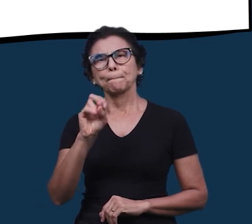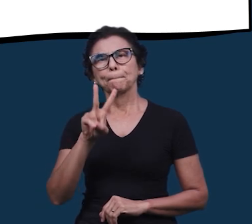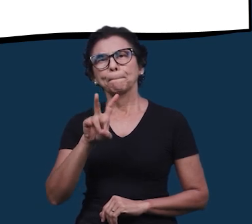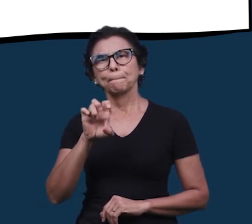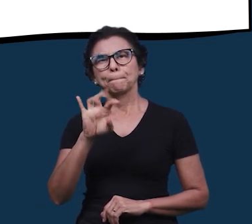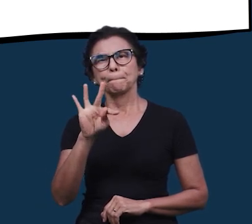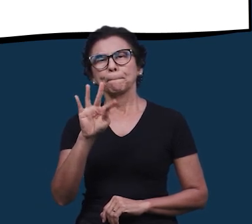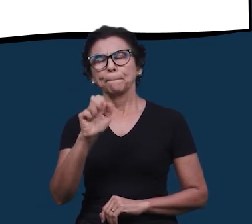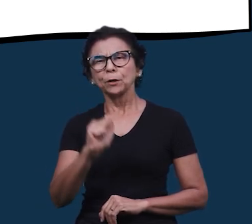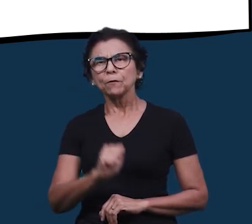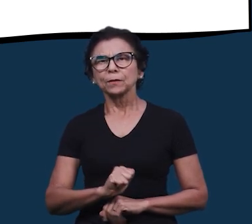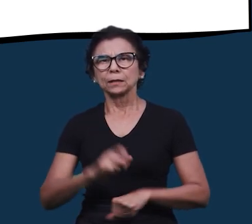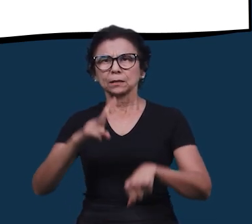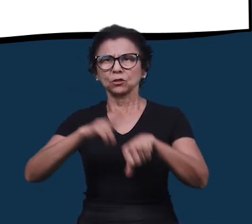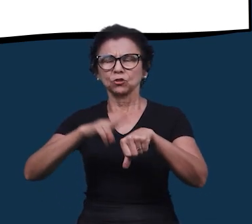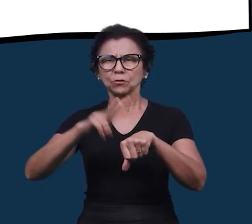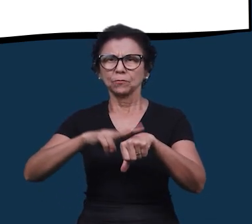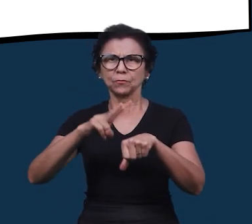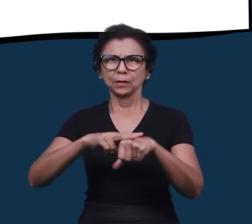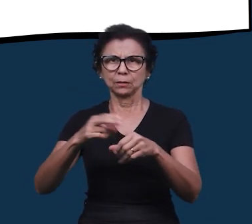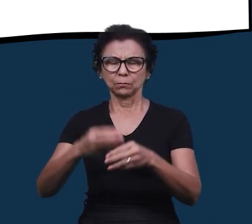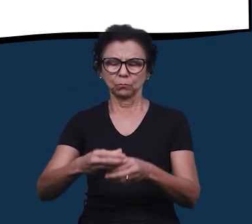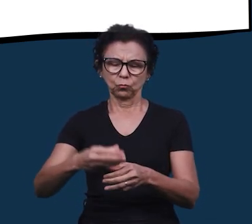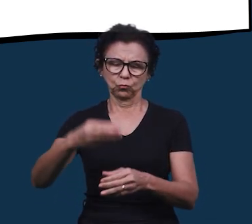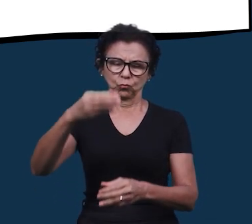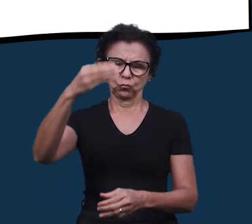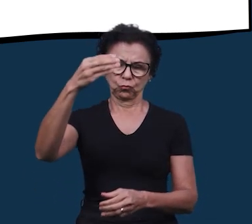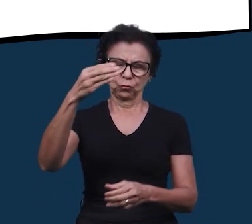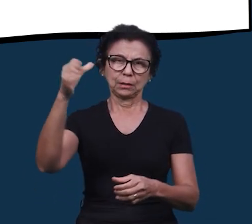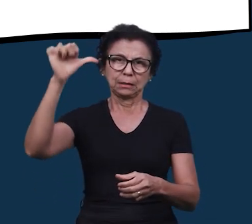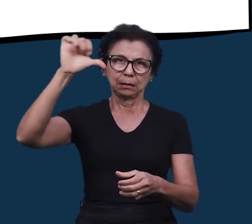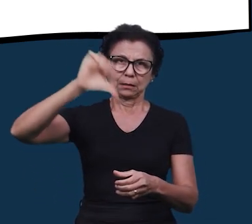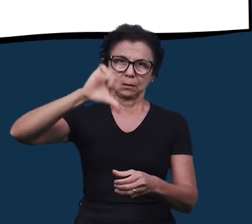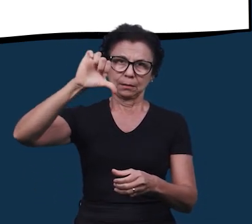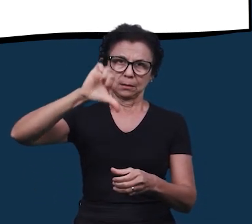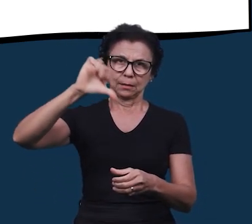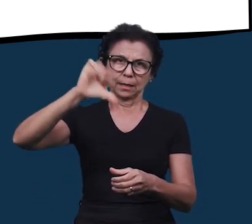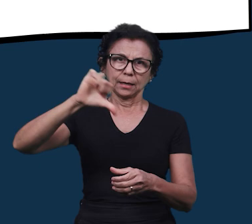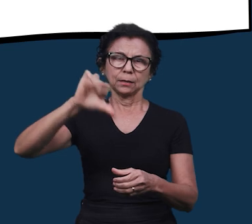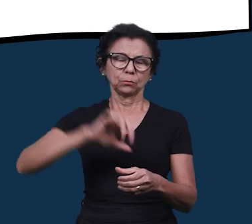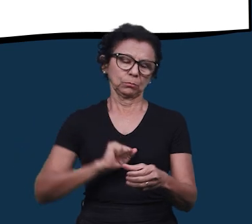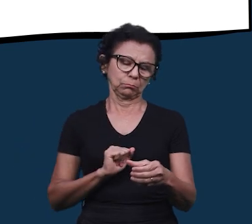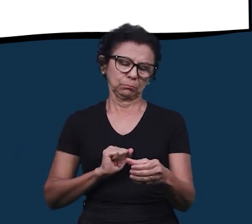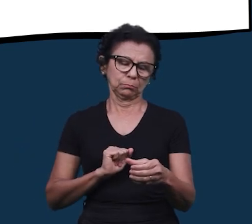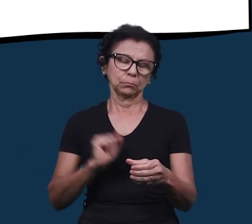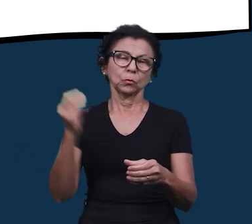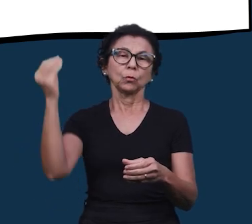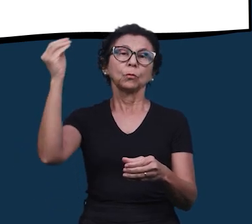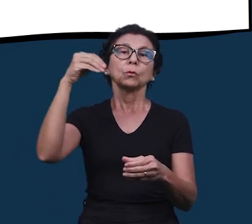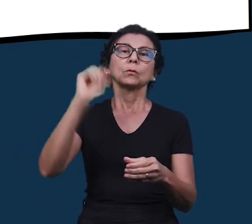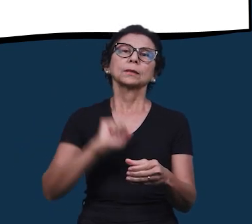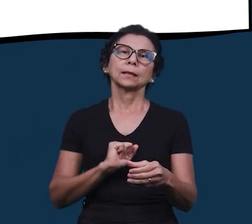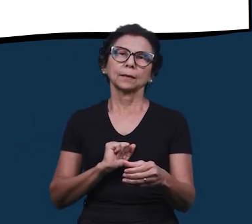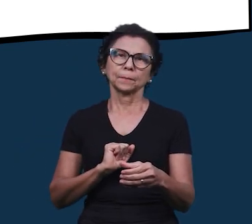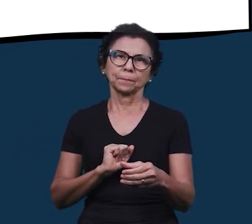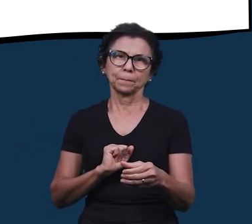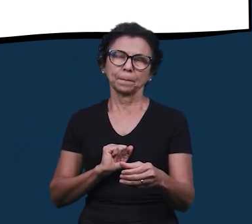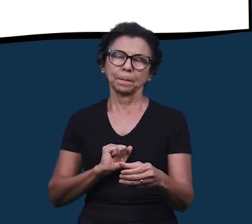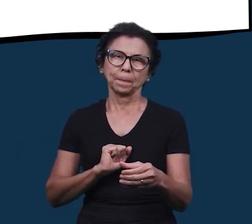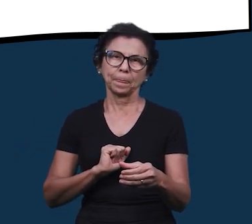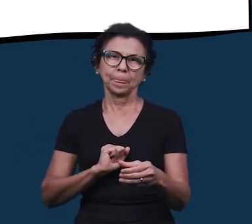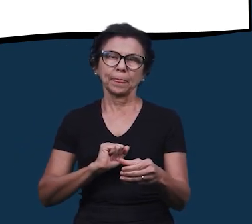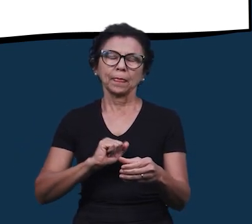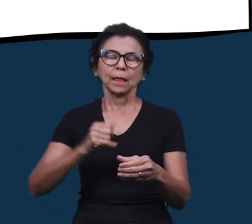nesse recipiente de vidro, eu vou colocar uma proveta de 100 mililitros, eu vou colocar 50